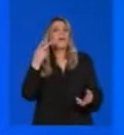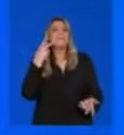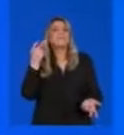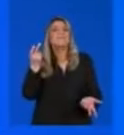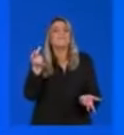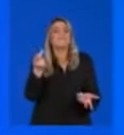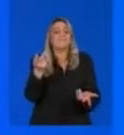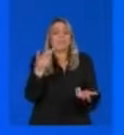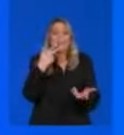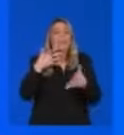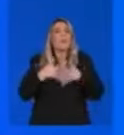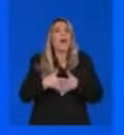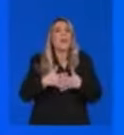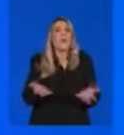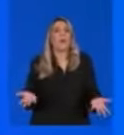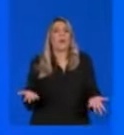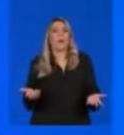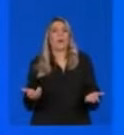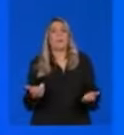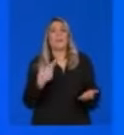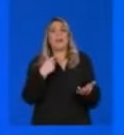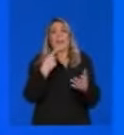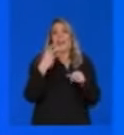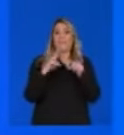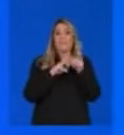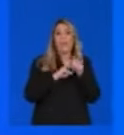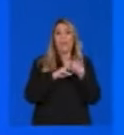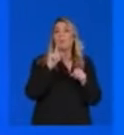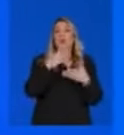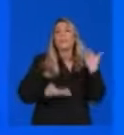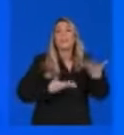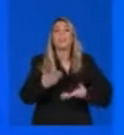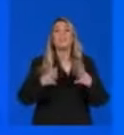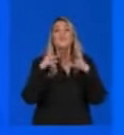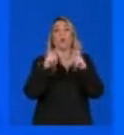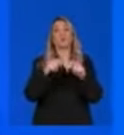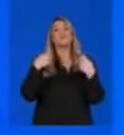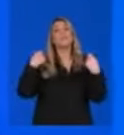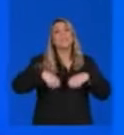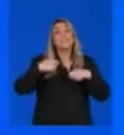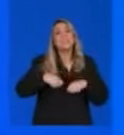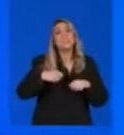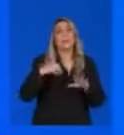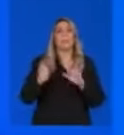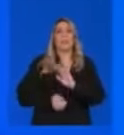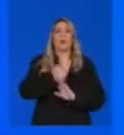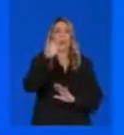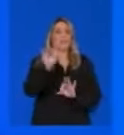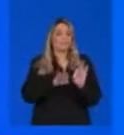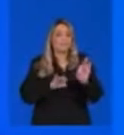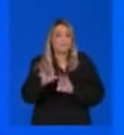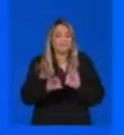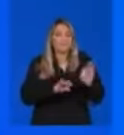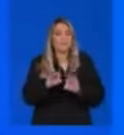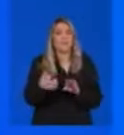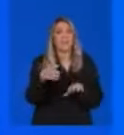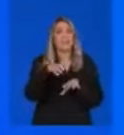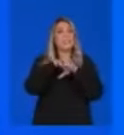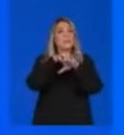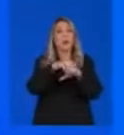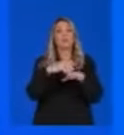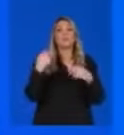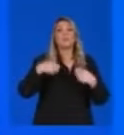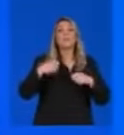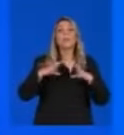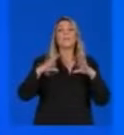temos um sistema de vãs licitado que não atende a população e que também precisa ser reformado nós temos que resolver o problema do transporte como um